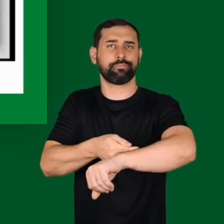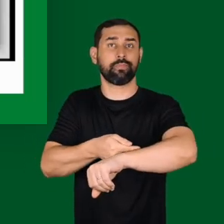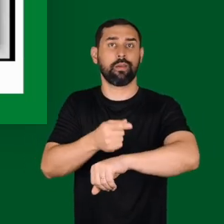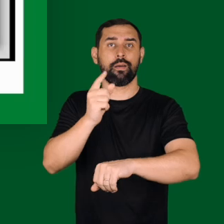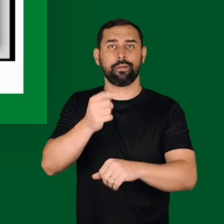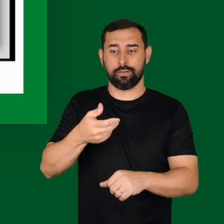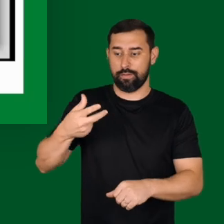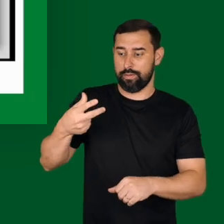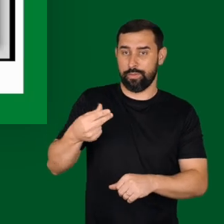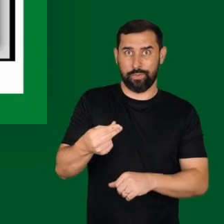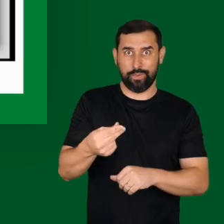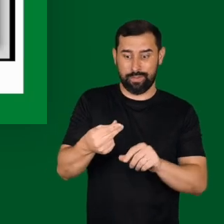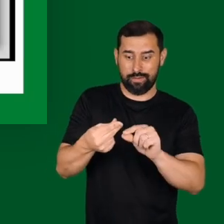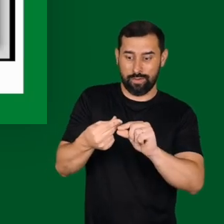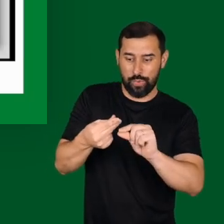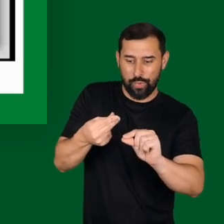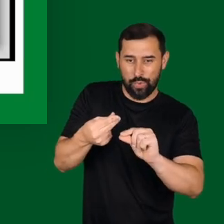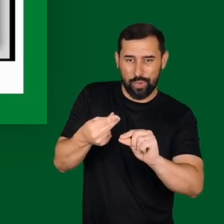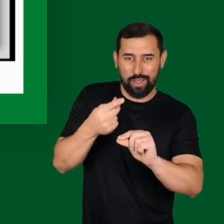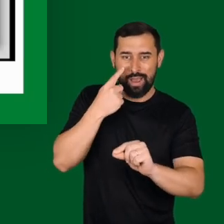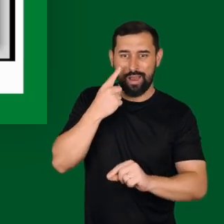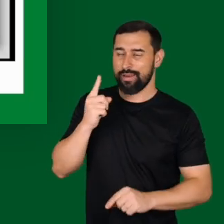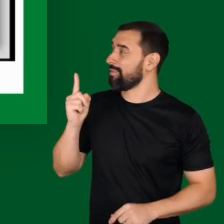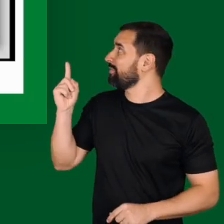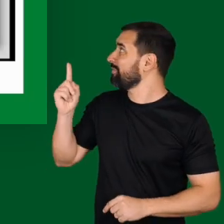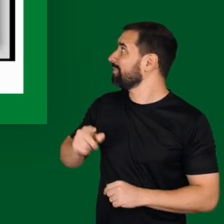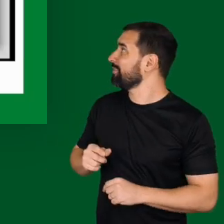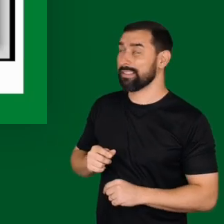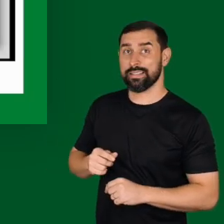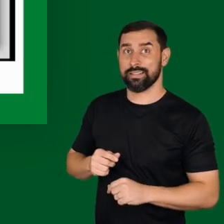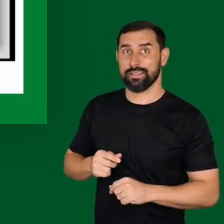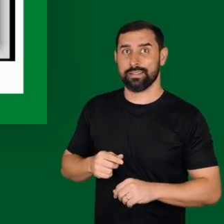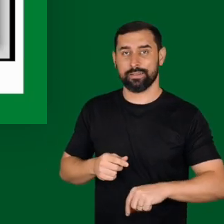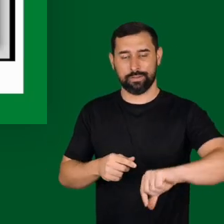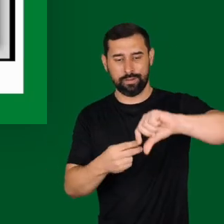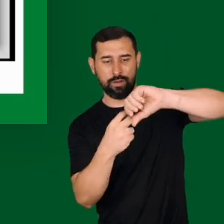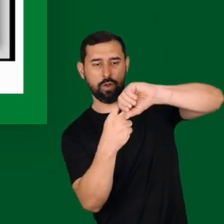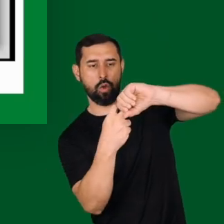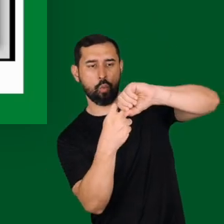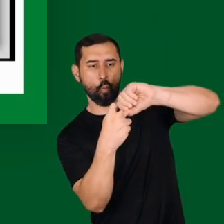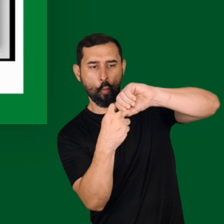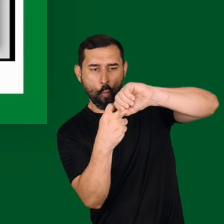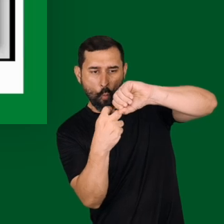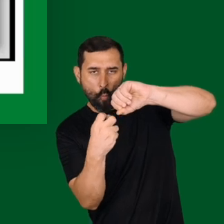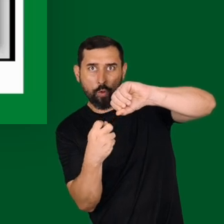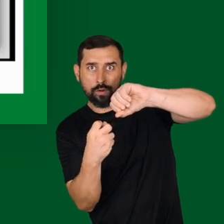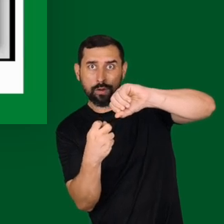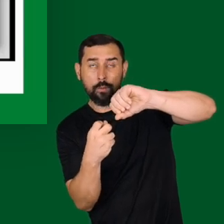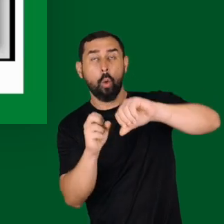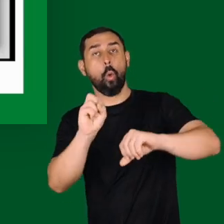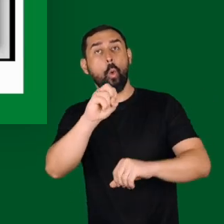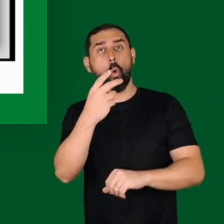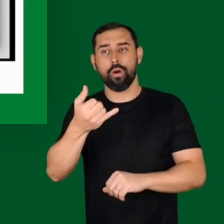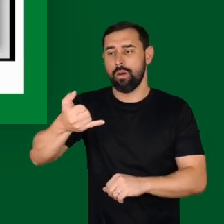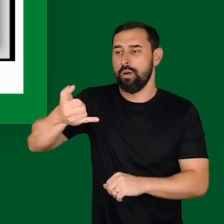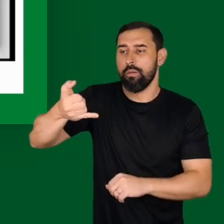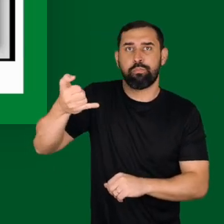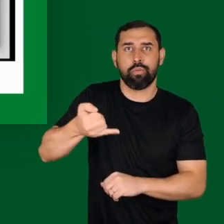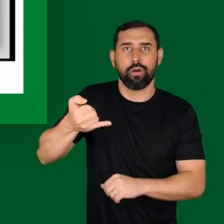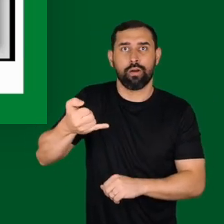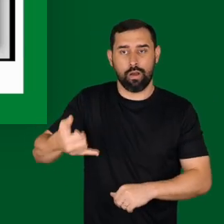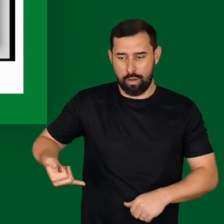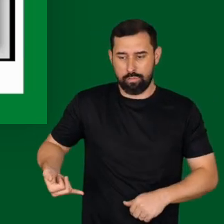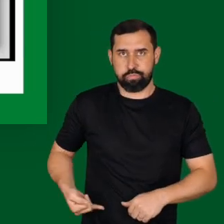Então, através das seringas, né, de insulina, aqui a gente esquematiza, né, uma aspiração com a seringa, ou através